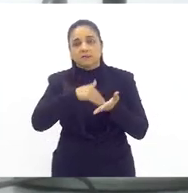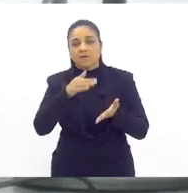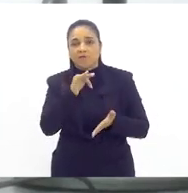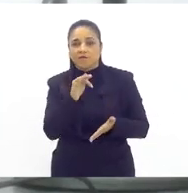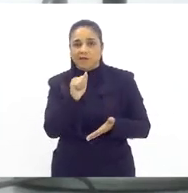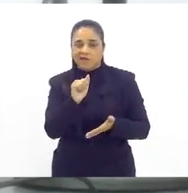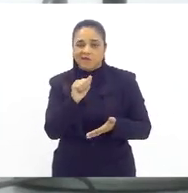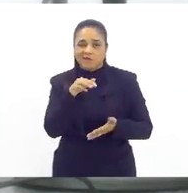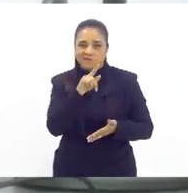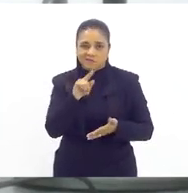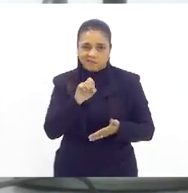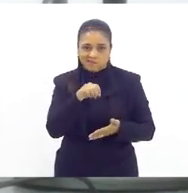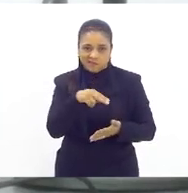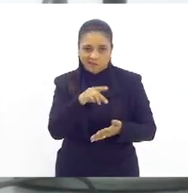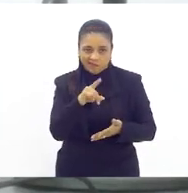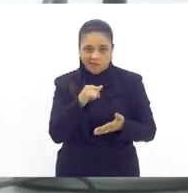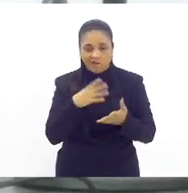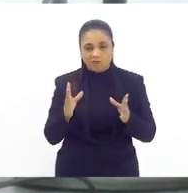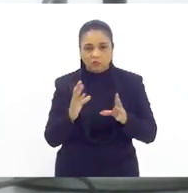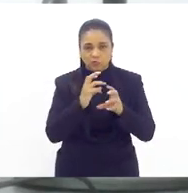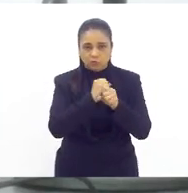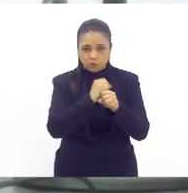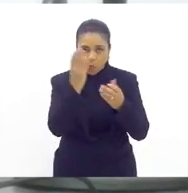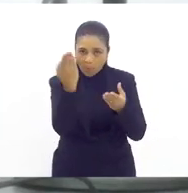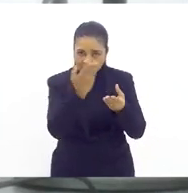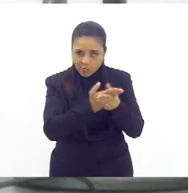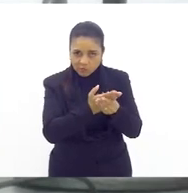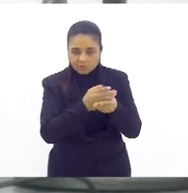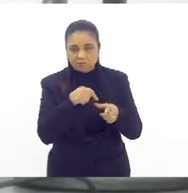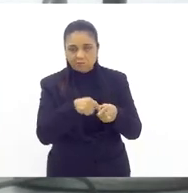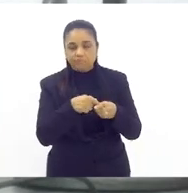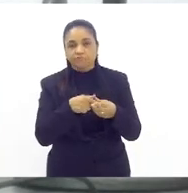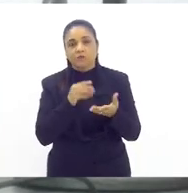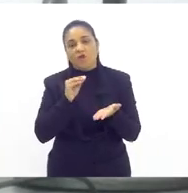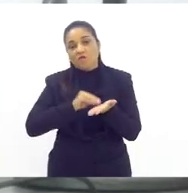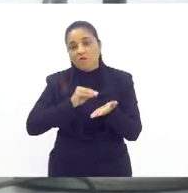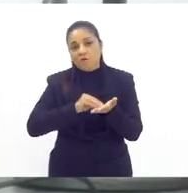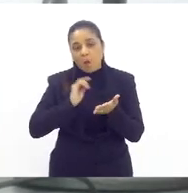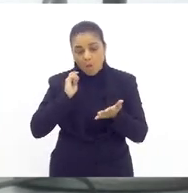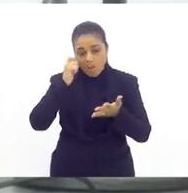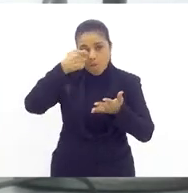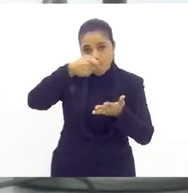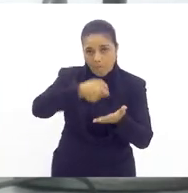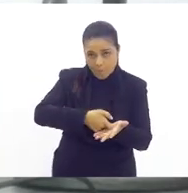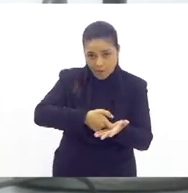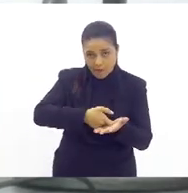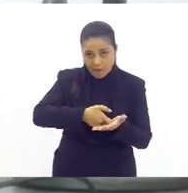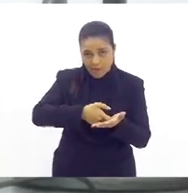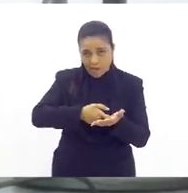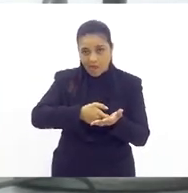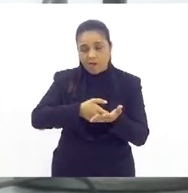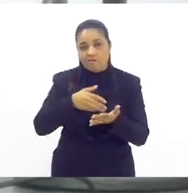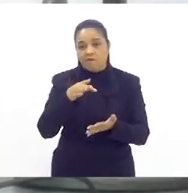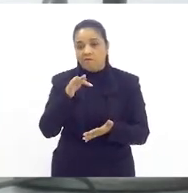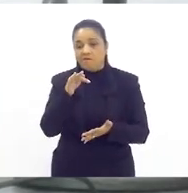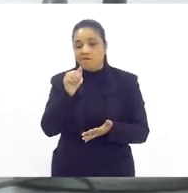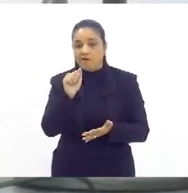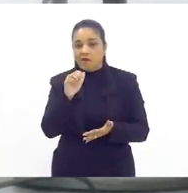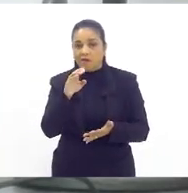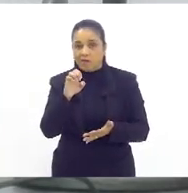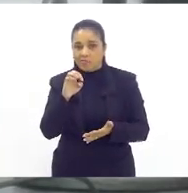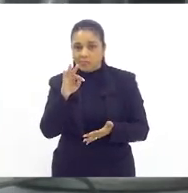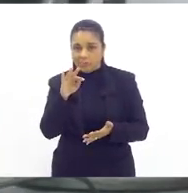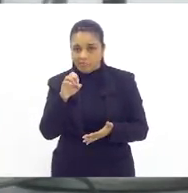e de restos a pagar em relação a Faetec